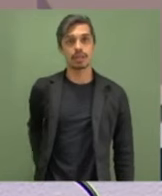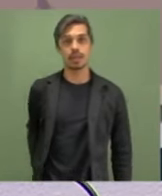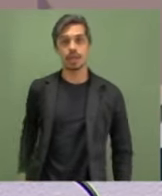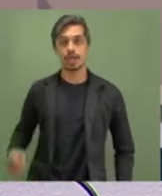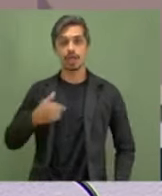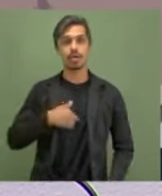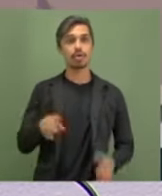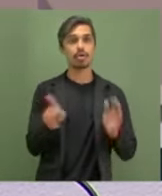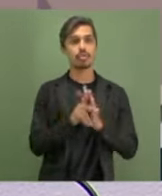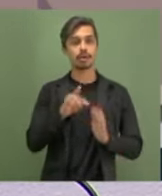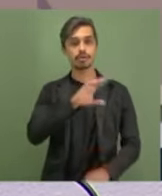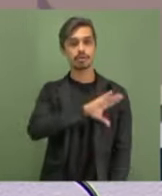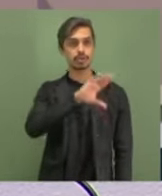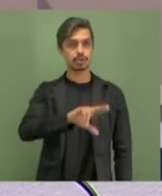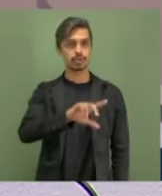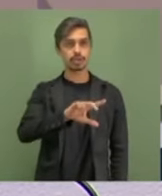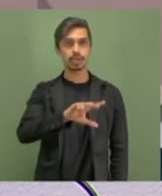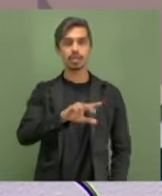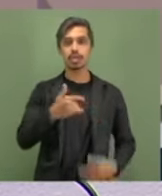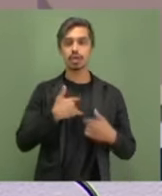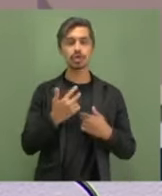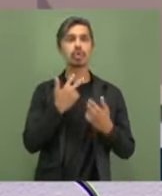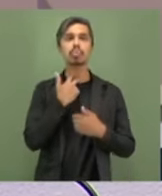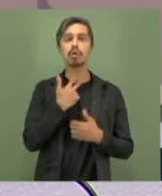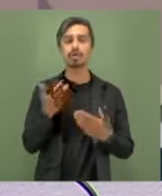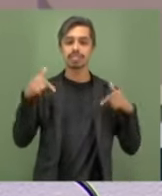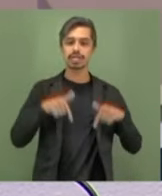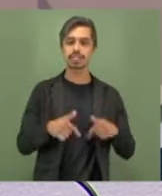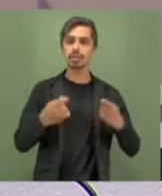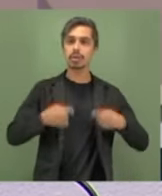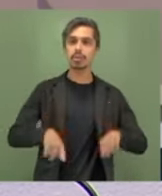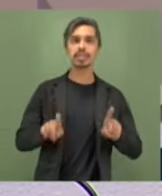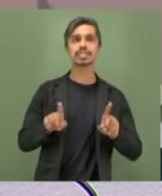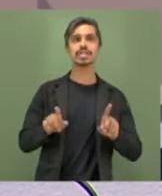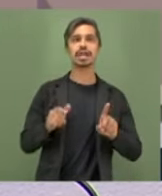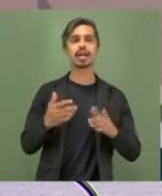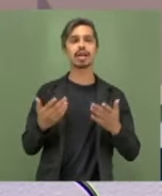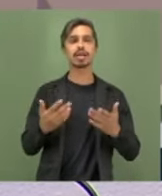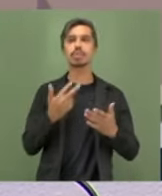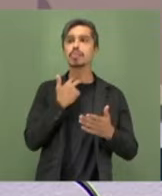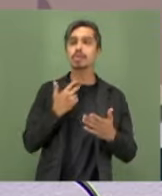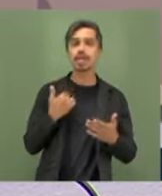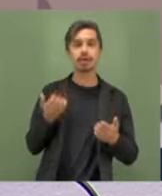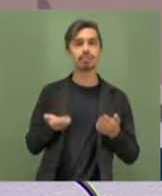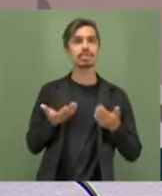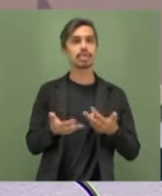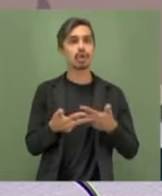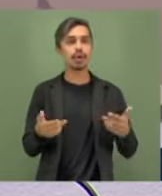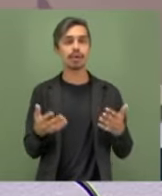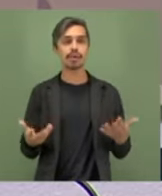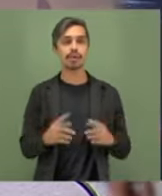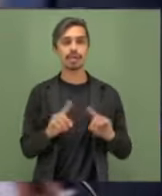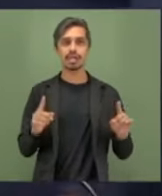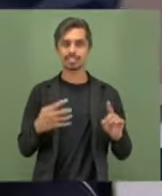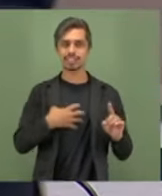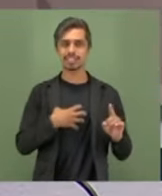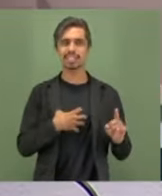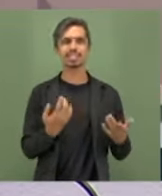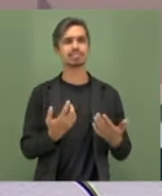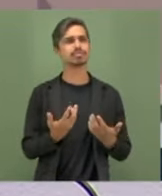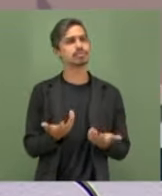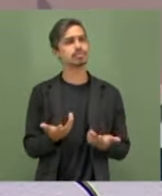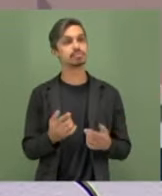português. Eu não deveria estar aqui. Eu não deveria ter gasto imenso dinheiro para ter que estar aqui a defender a minha honra e a mostrar a versão